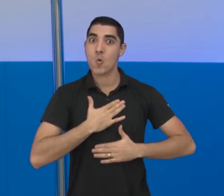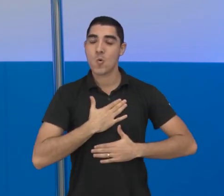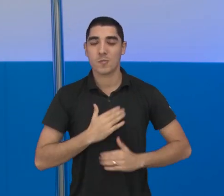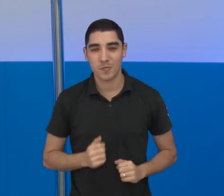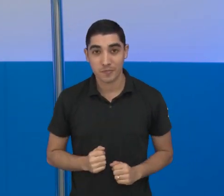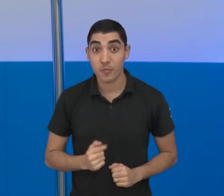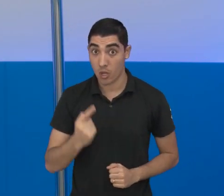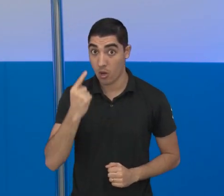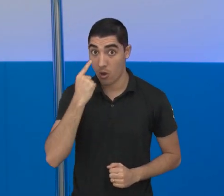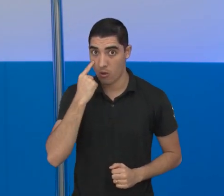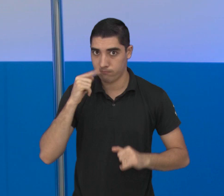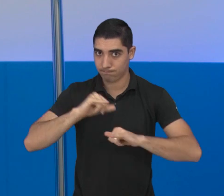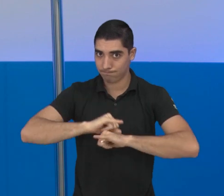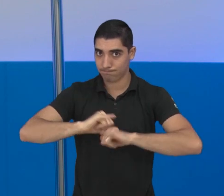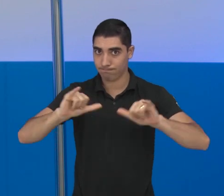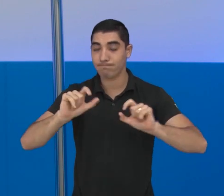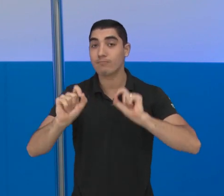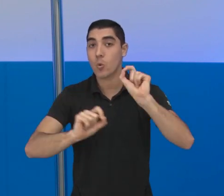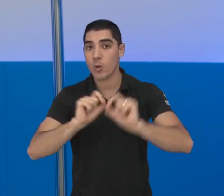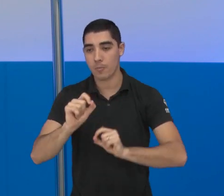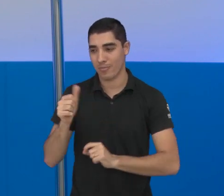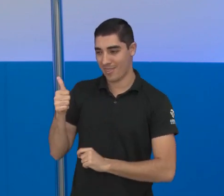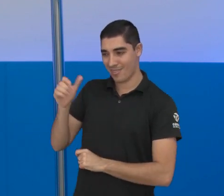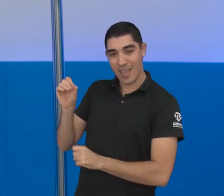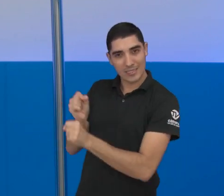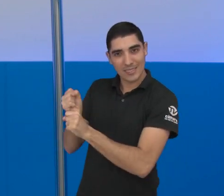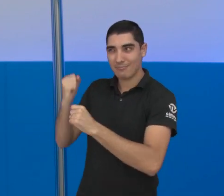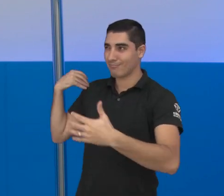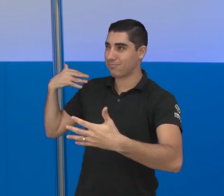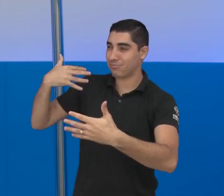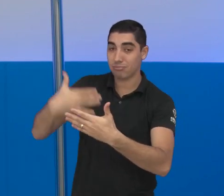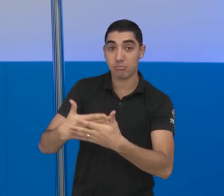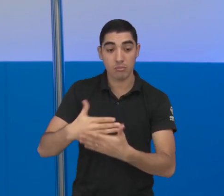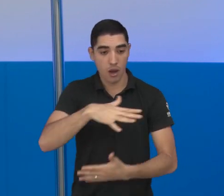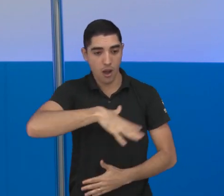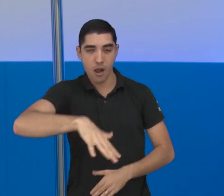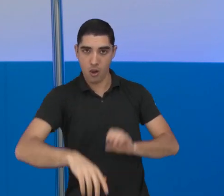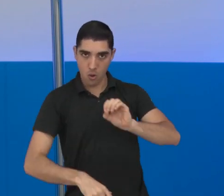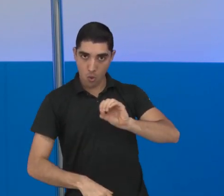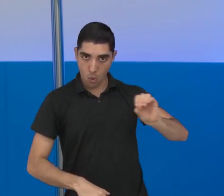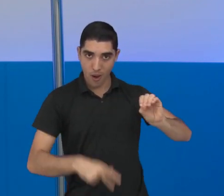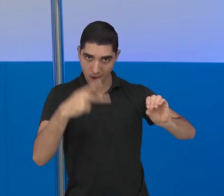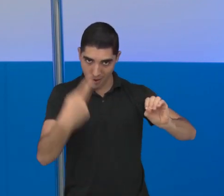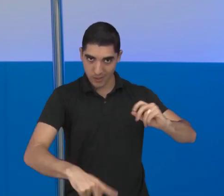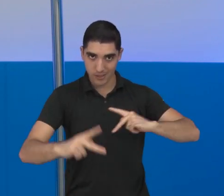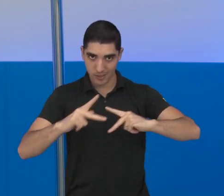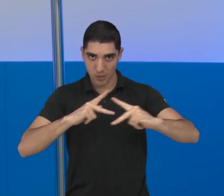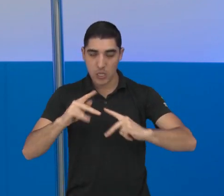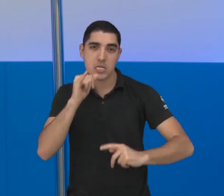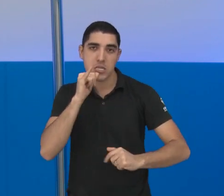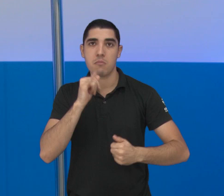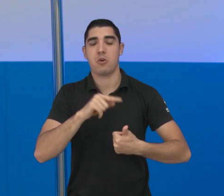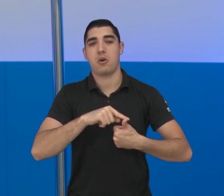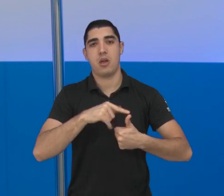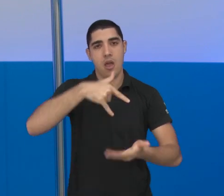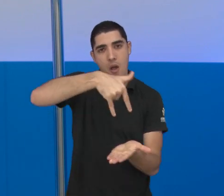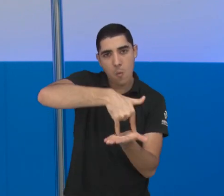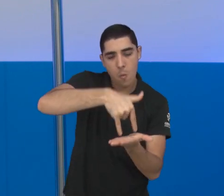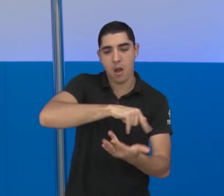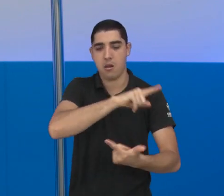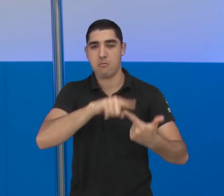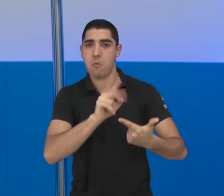muita gente. E olha só esse número, pessoal. Em pouco mais de 10 anos, a região oeste de São José dos Campos, que contempla bairros